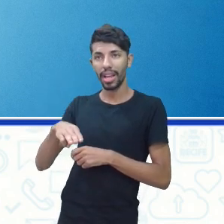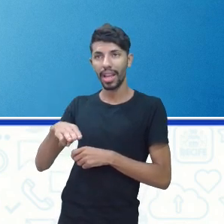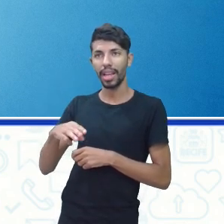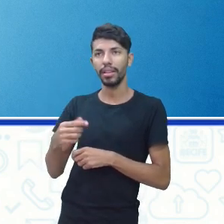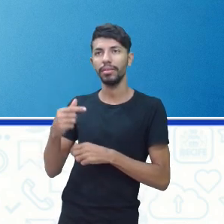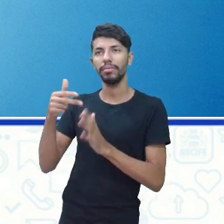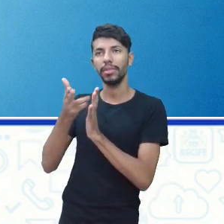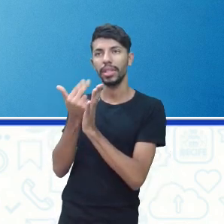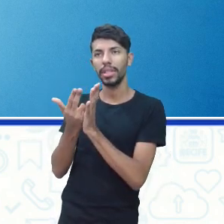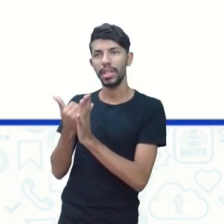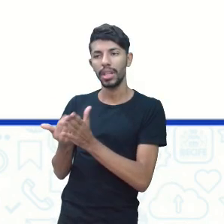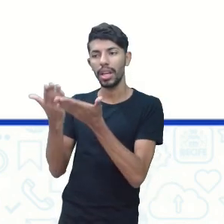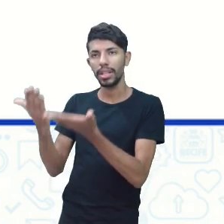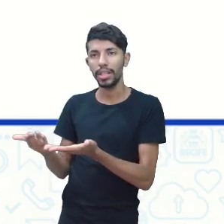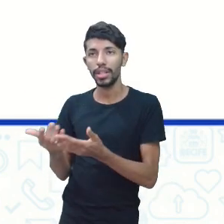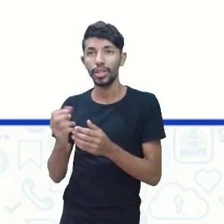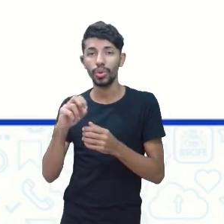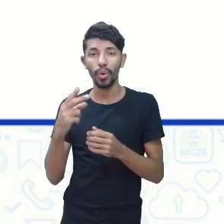tá?